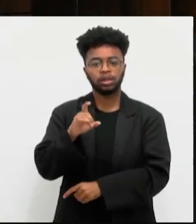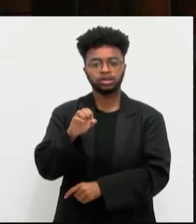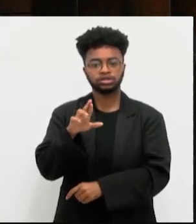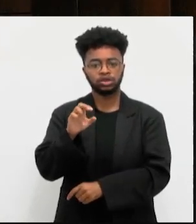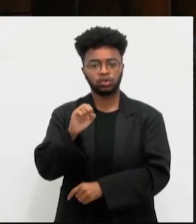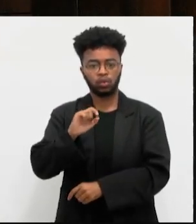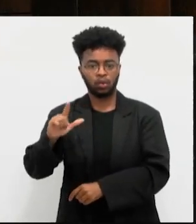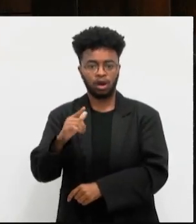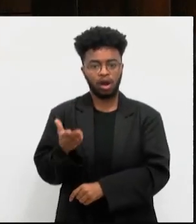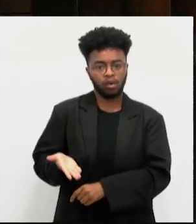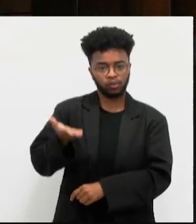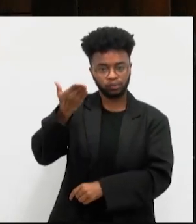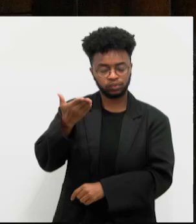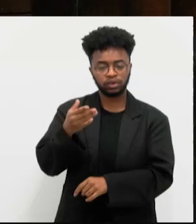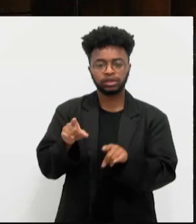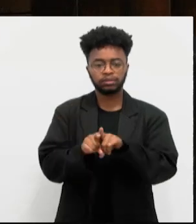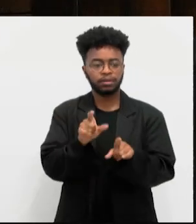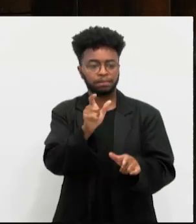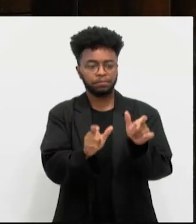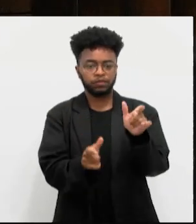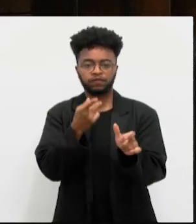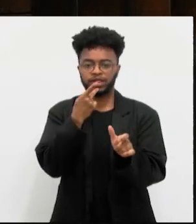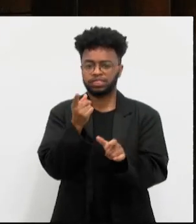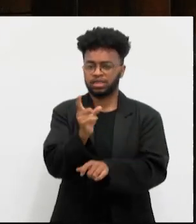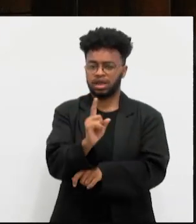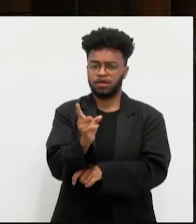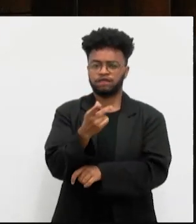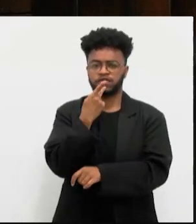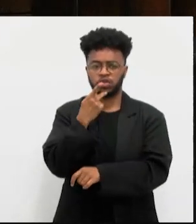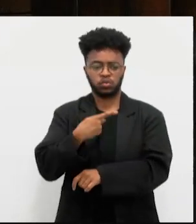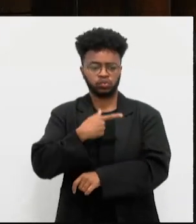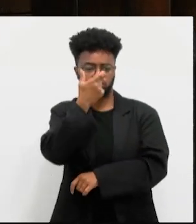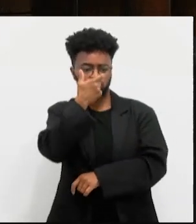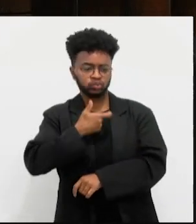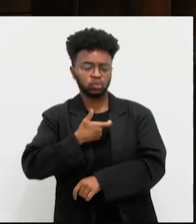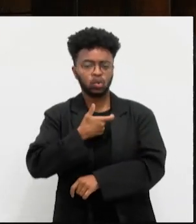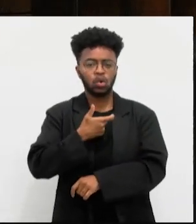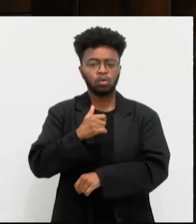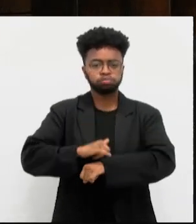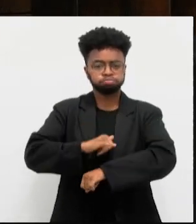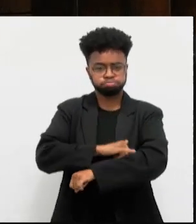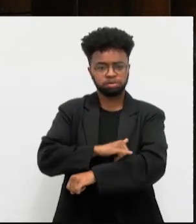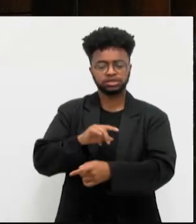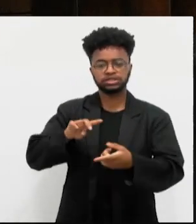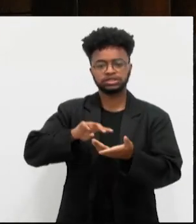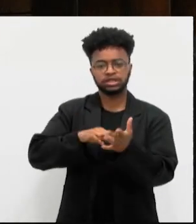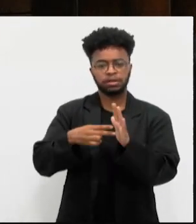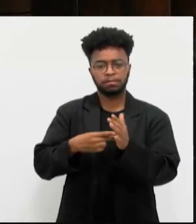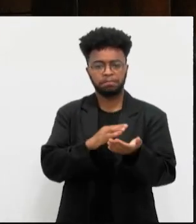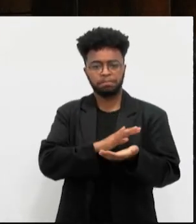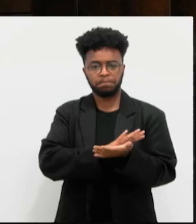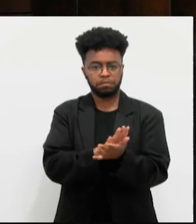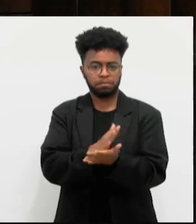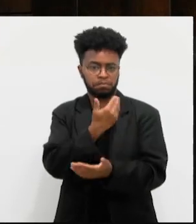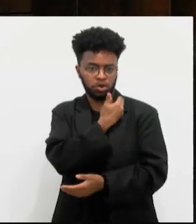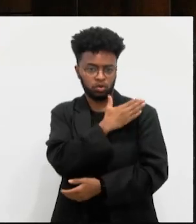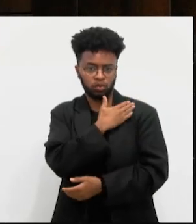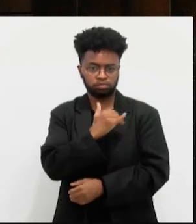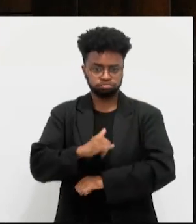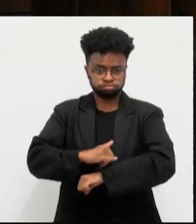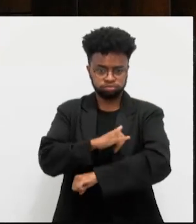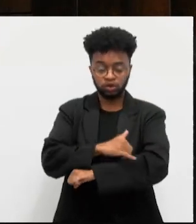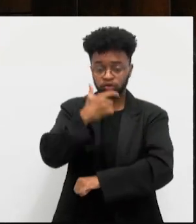alto. E as pessoas falando, não, me chamou de gordofóbico. Eu sou professora e eu